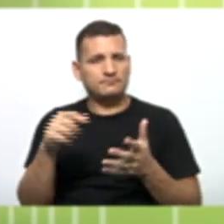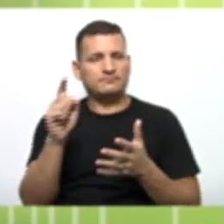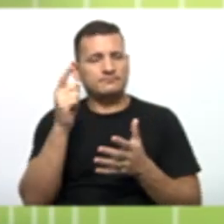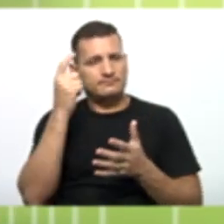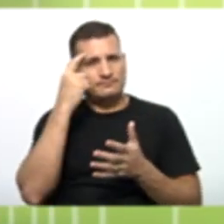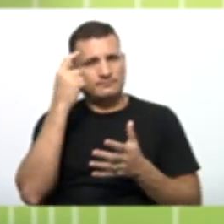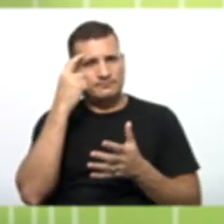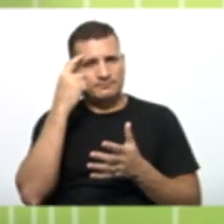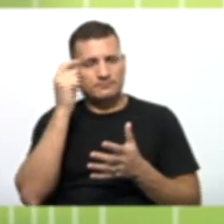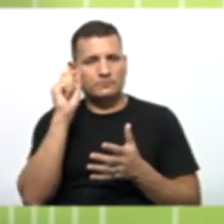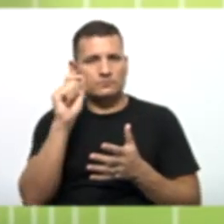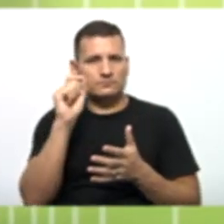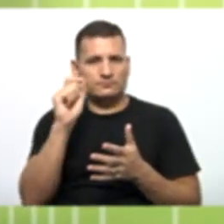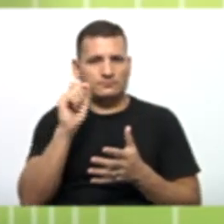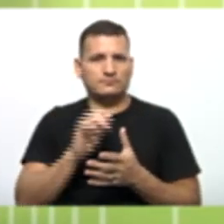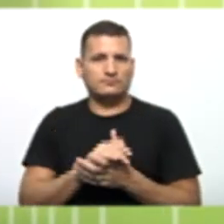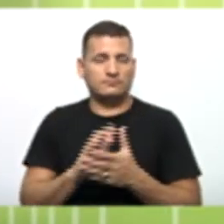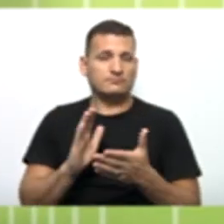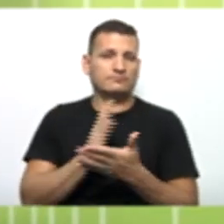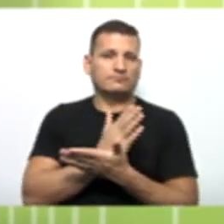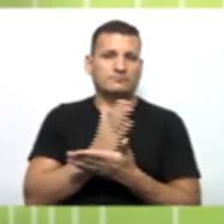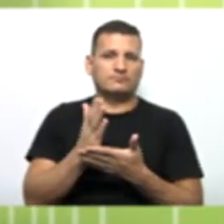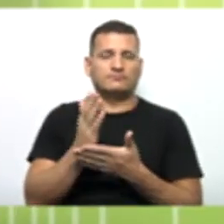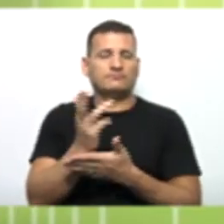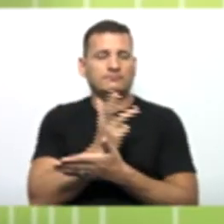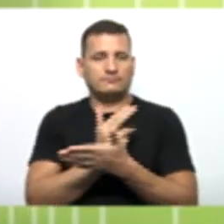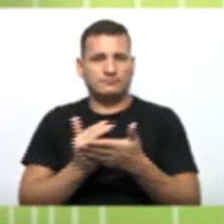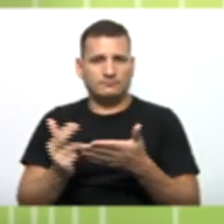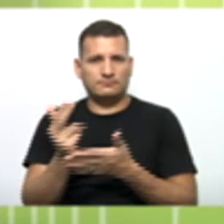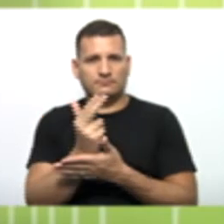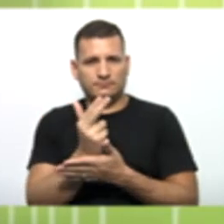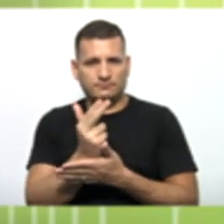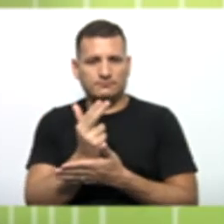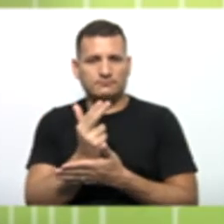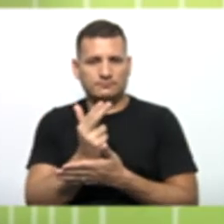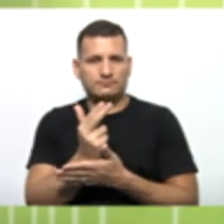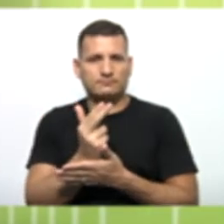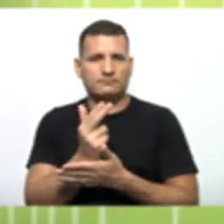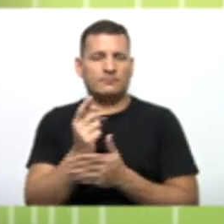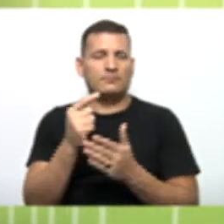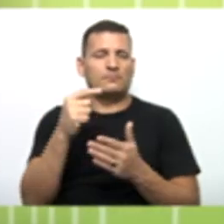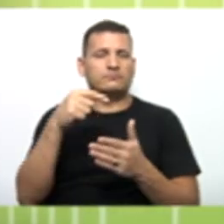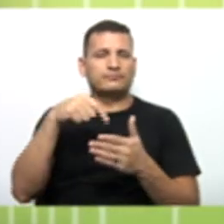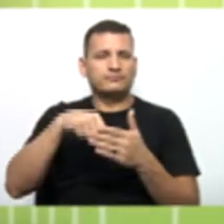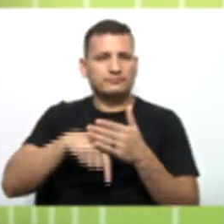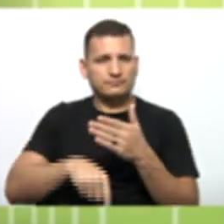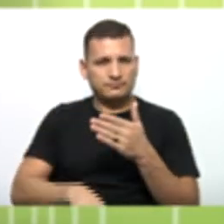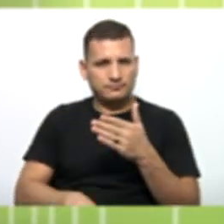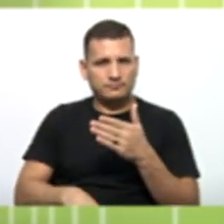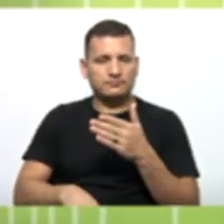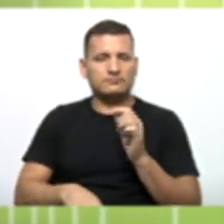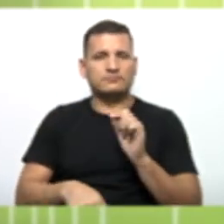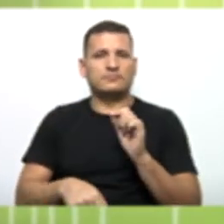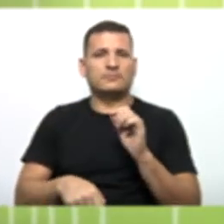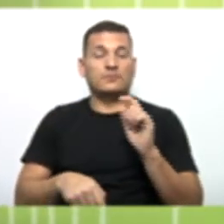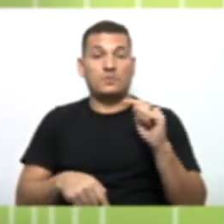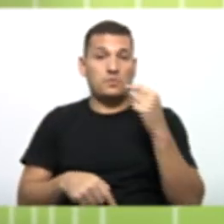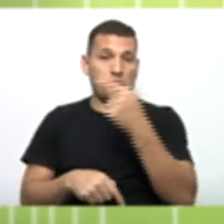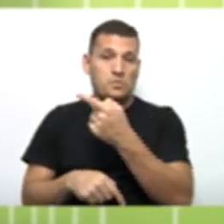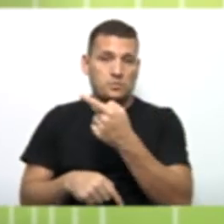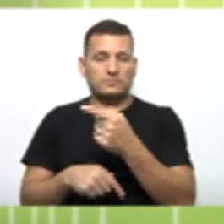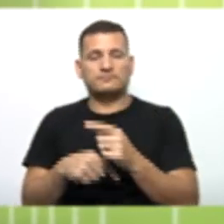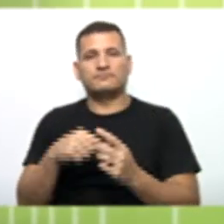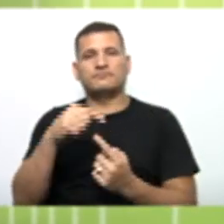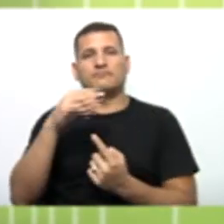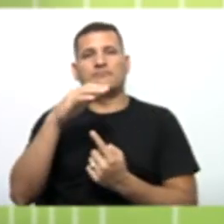quê? Que alguns diagramas vão ser aprofundados no próximo módulo dessa disciplina, que vai